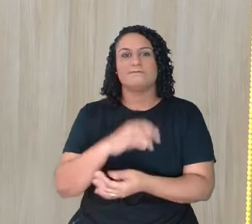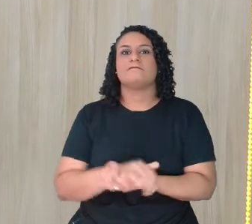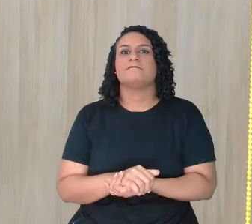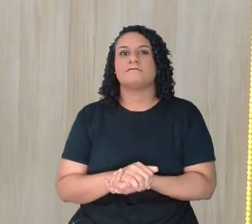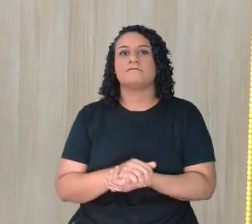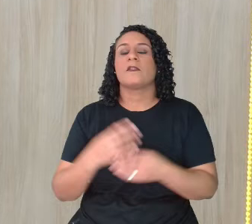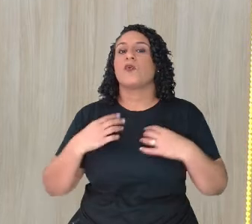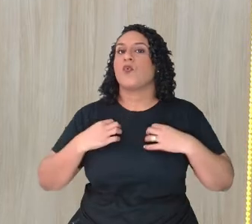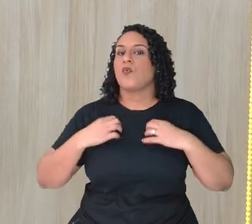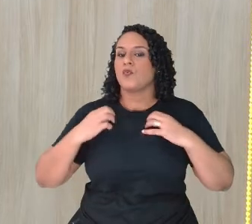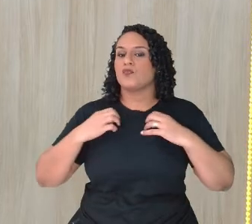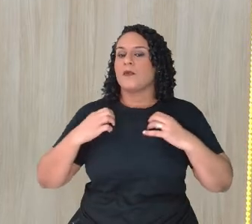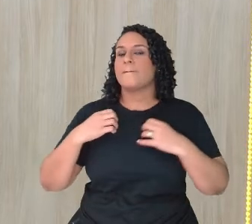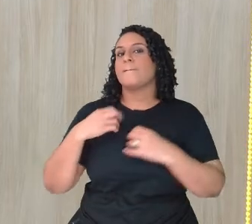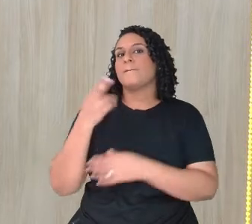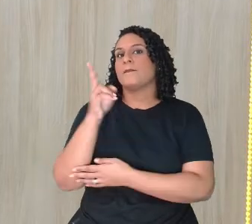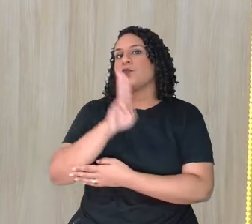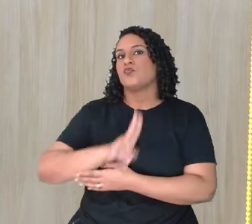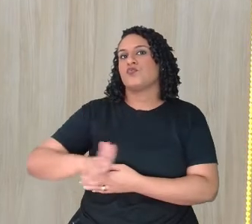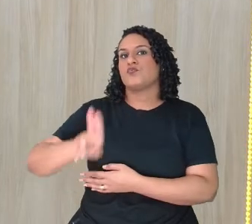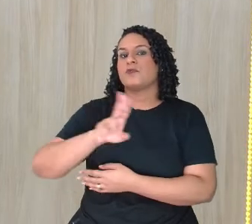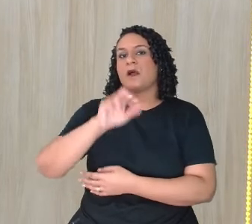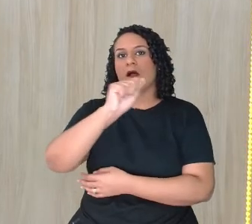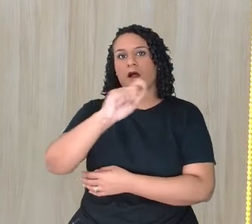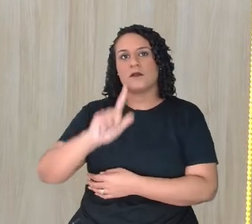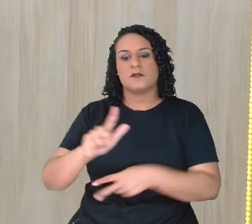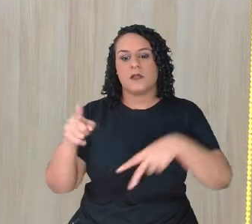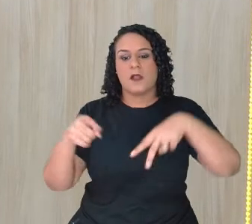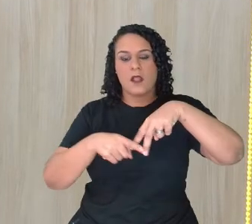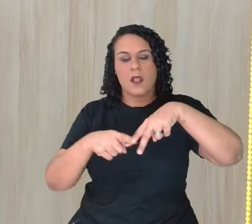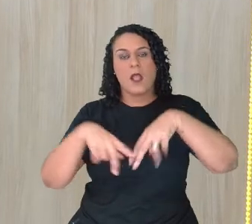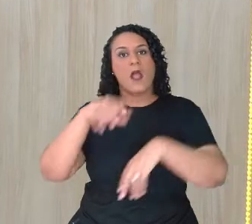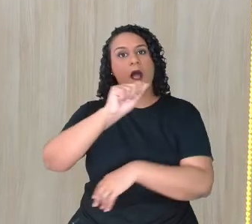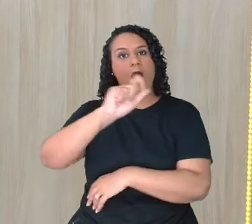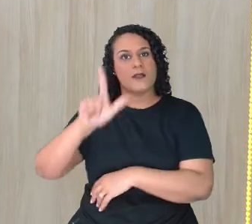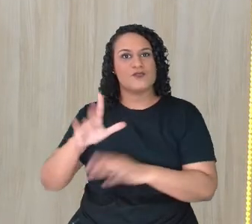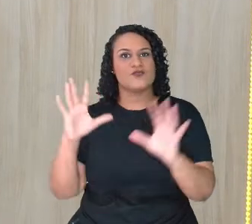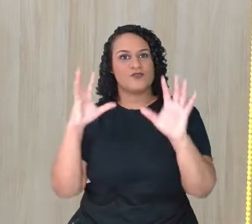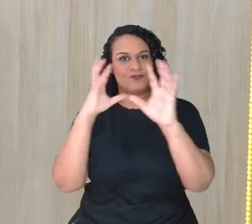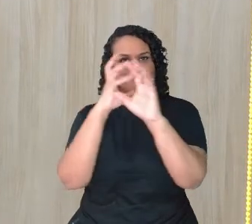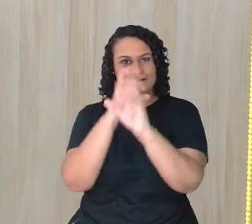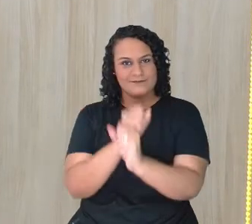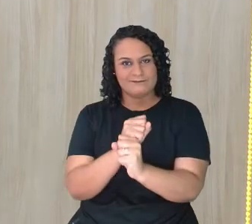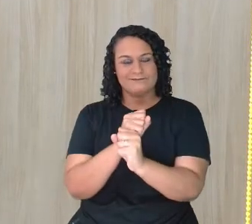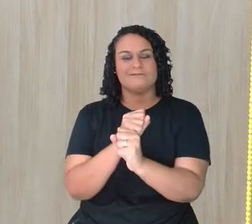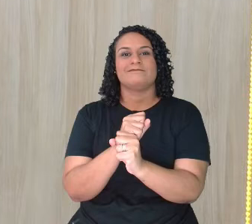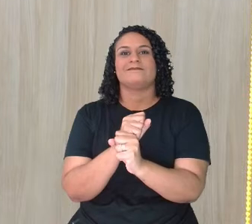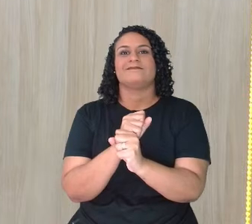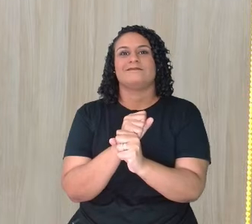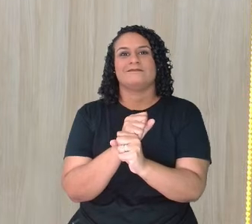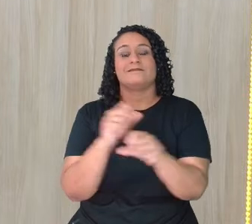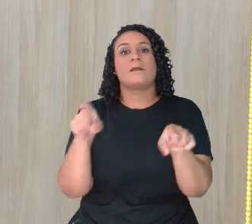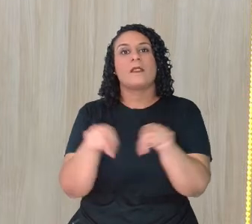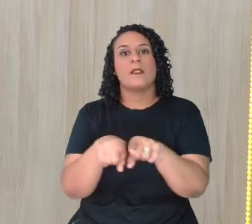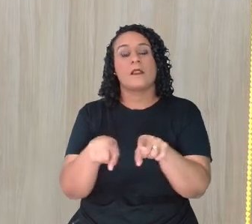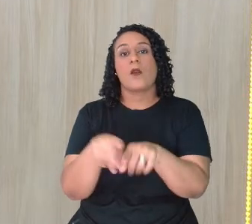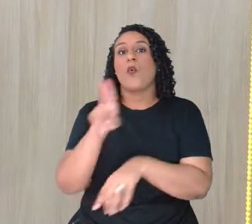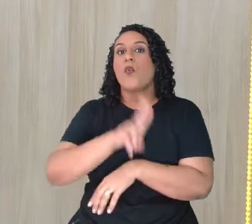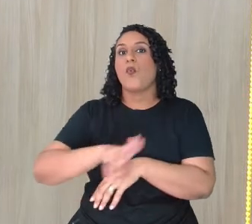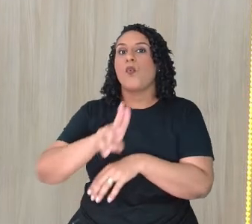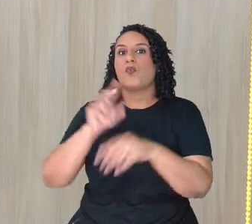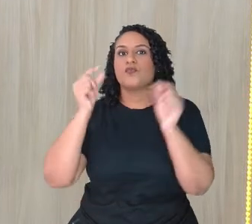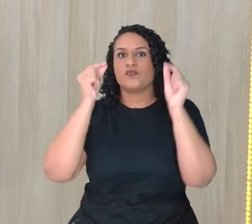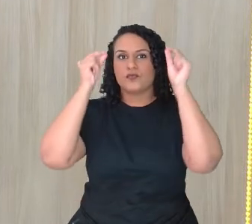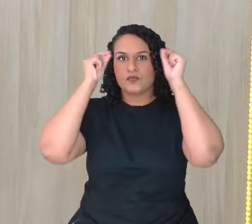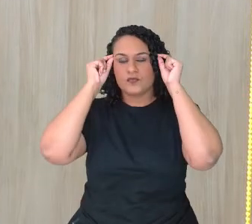azul royal, isso aí. Calça azul escuro e uso óculos,